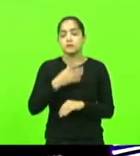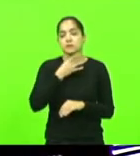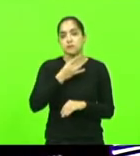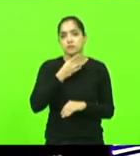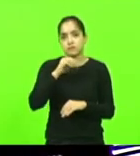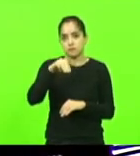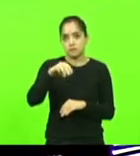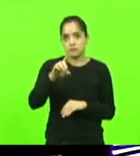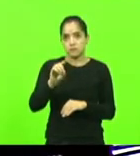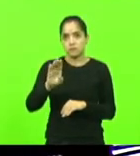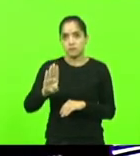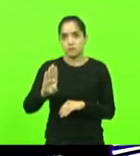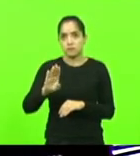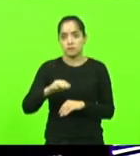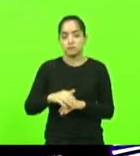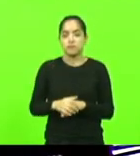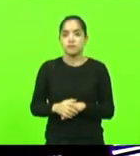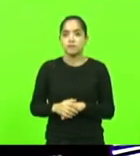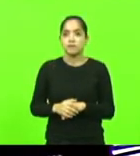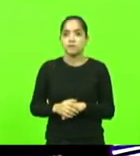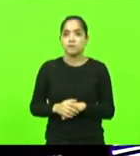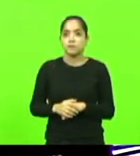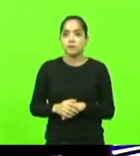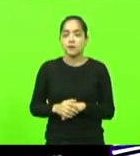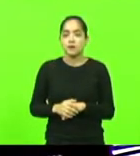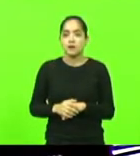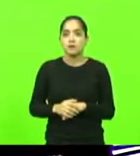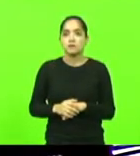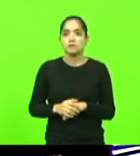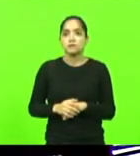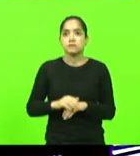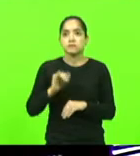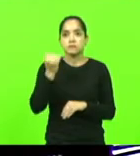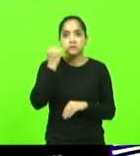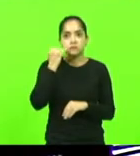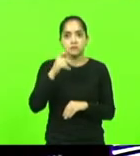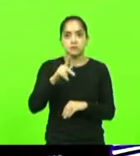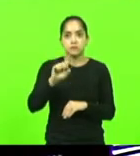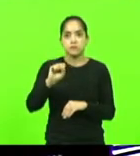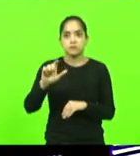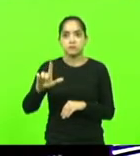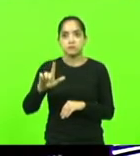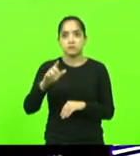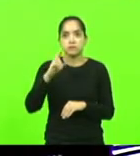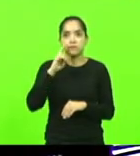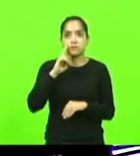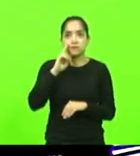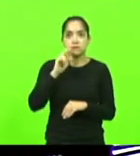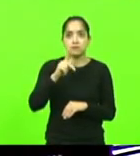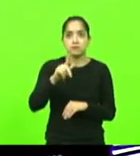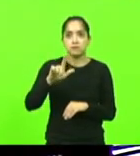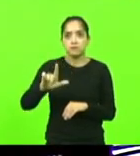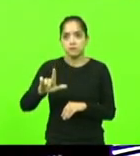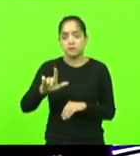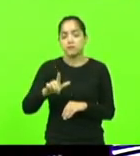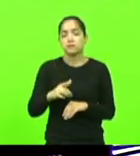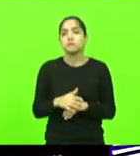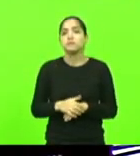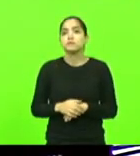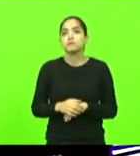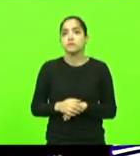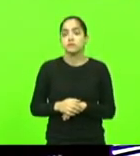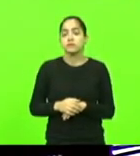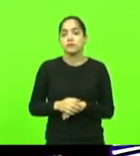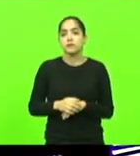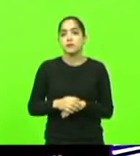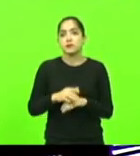PM, Bloco MDB Novo. Gessé Lopes, PSL, e Ivan Nats, PL. Ato contínuo. O